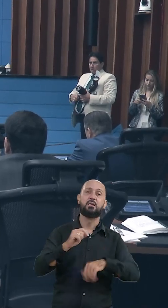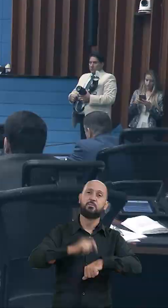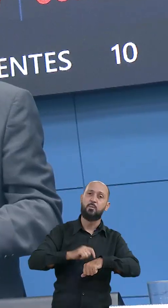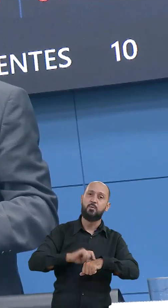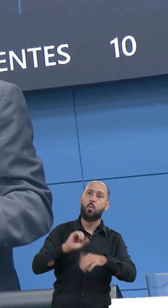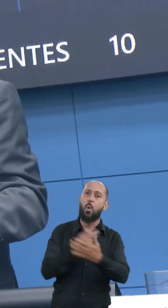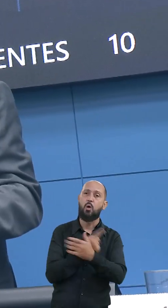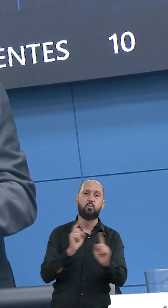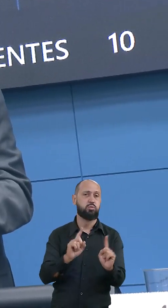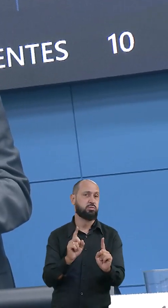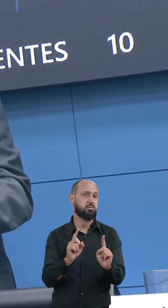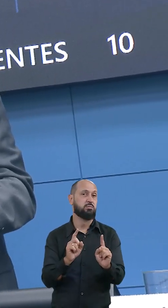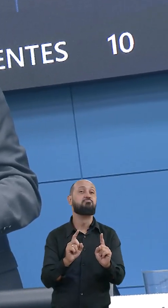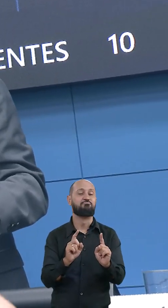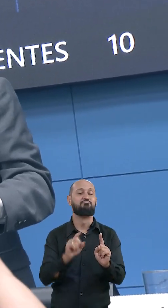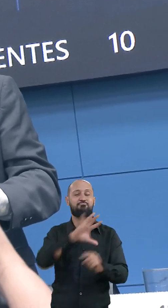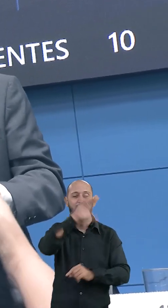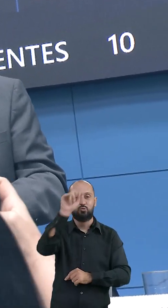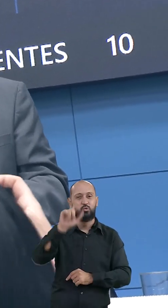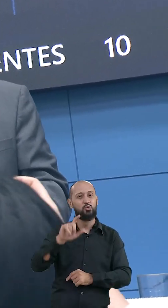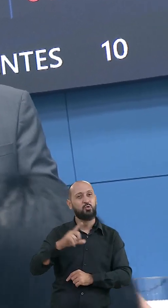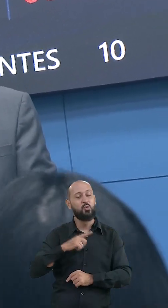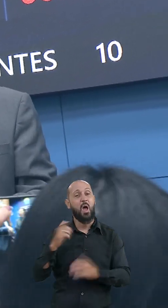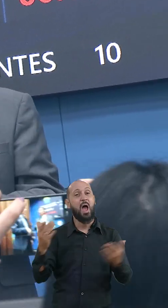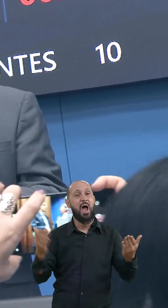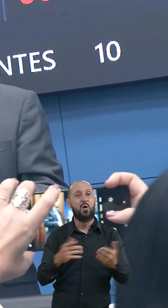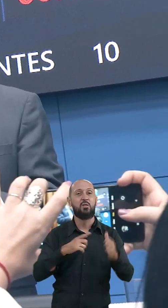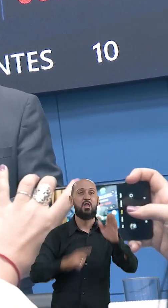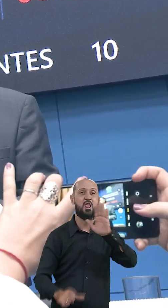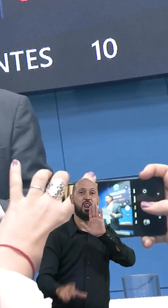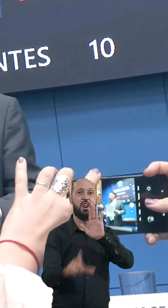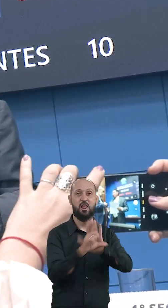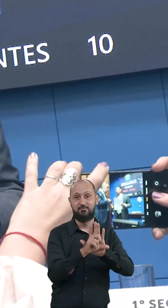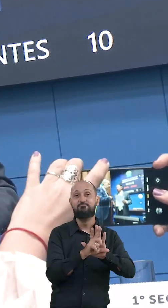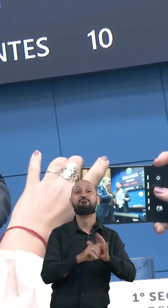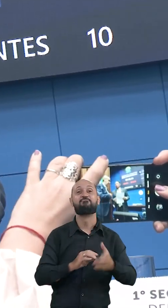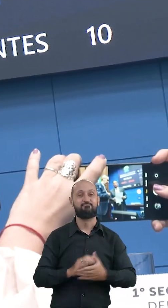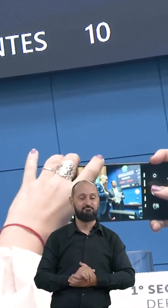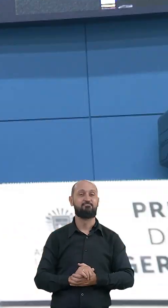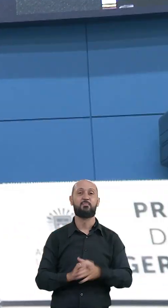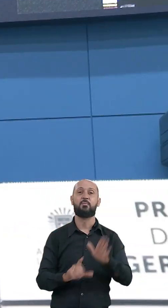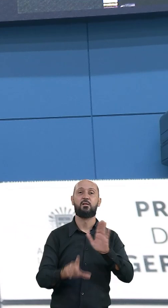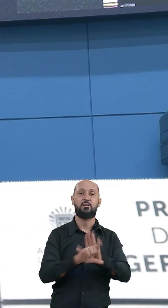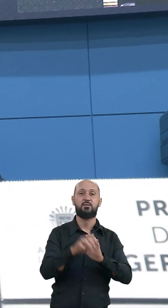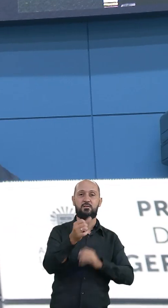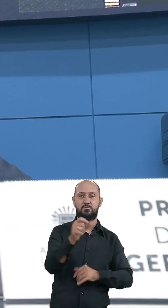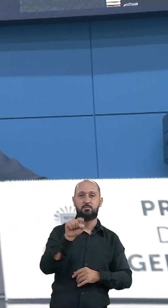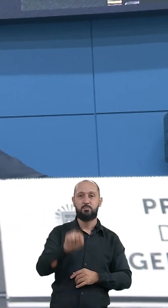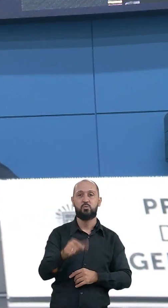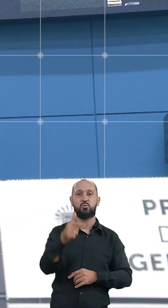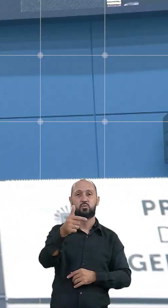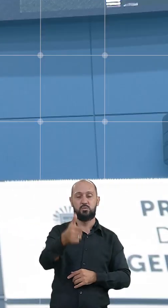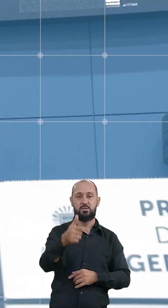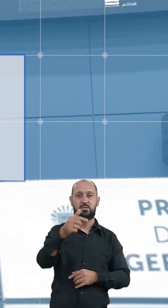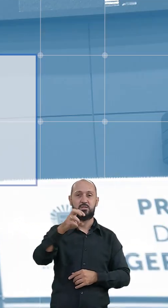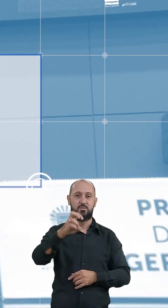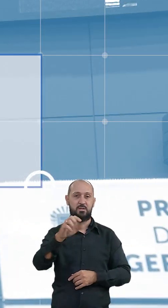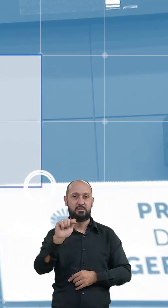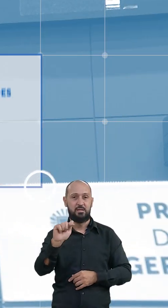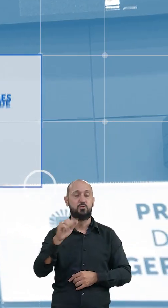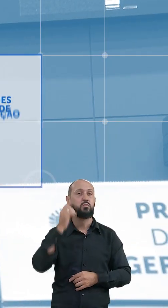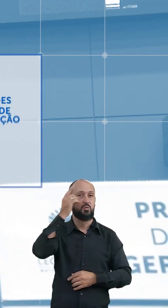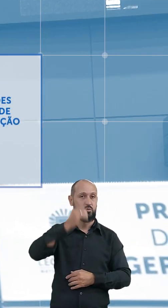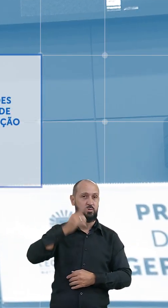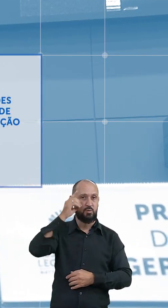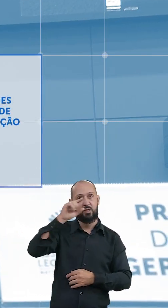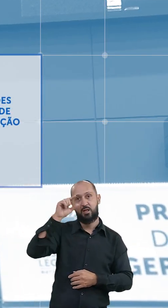de situação não aconteça mais, Mato Grosso do Sul agora tem lei para isso. A Lei nº 6.257, de